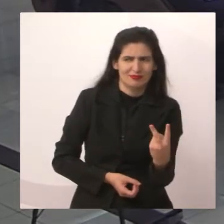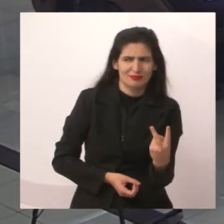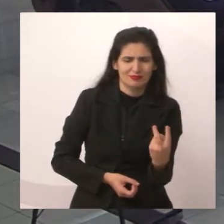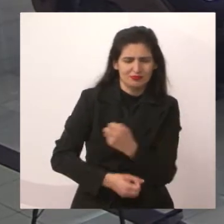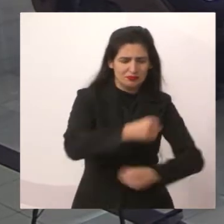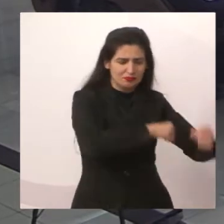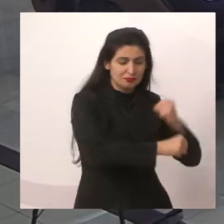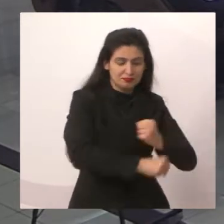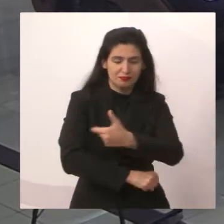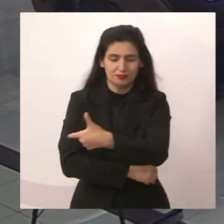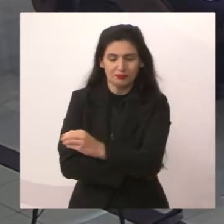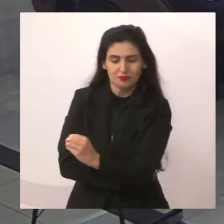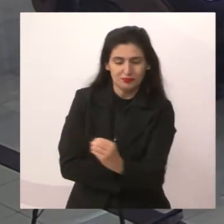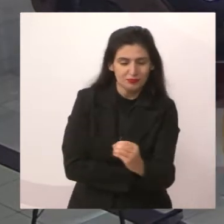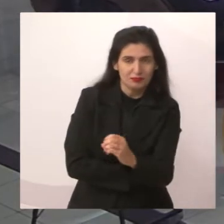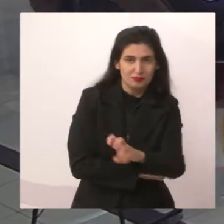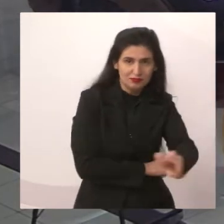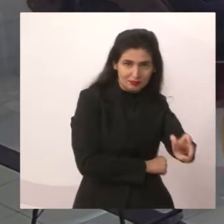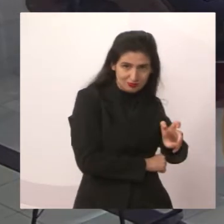182/2005.